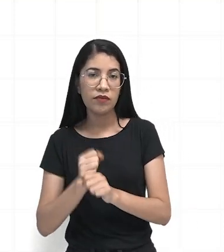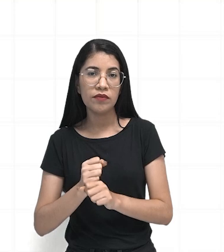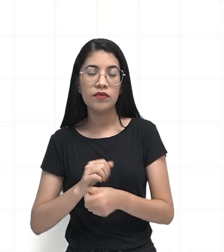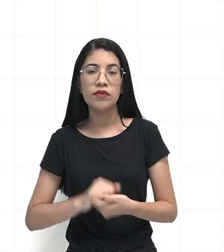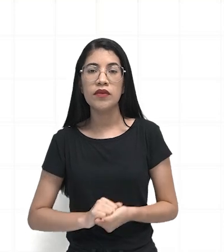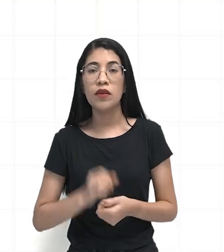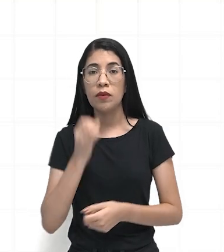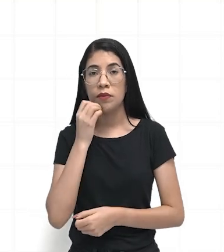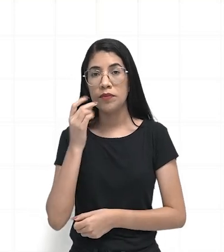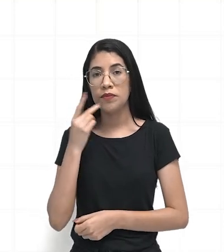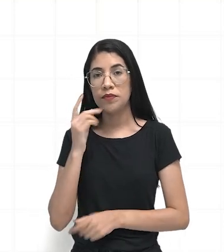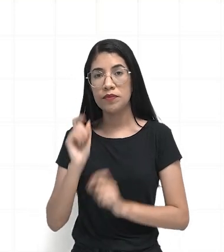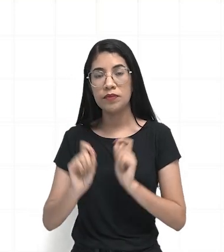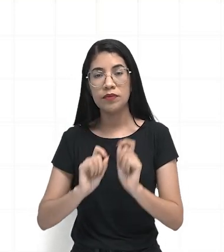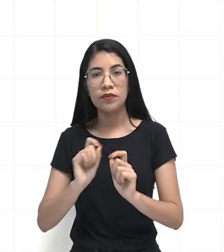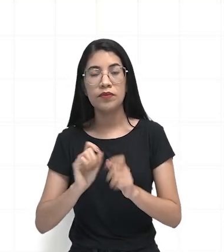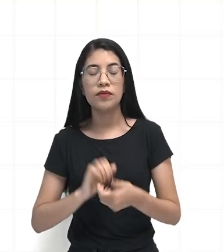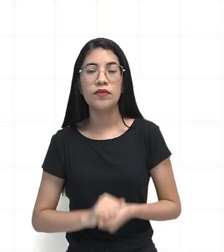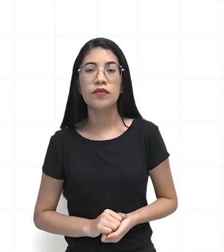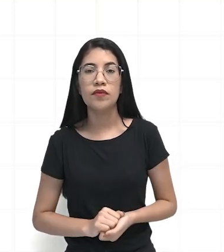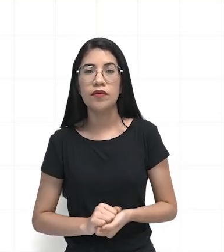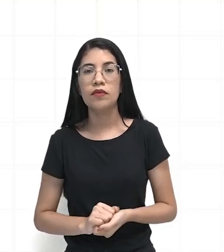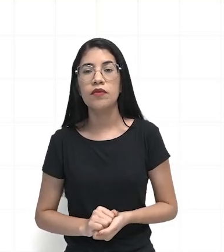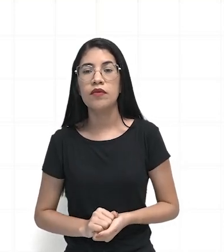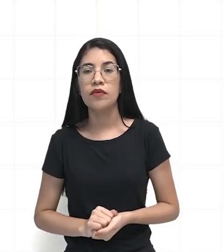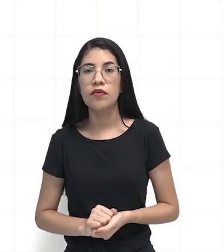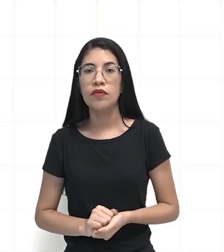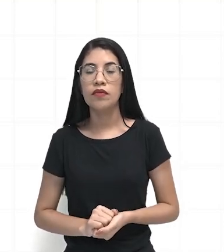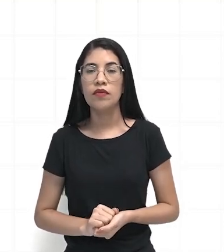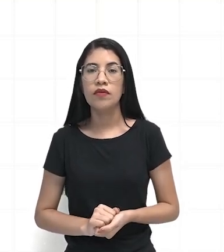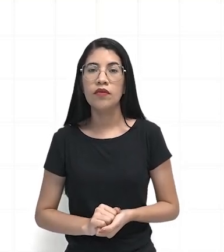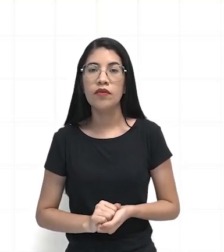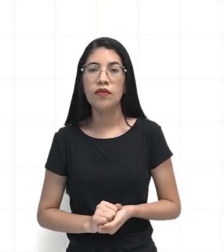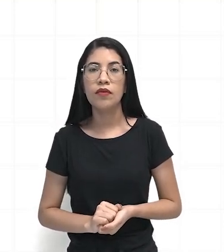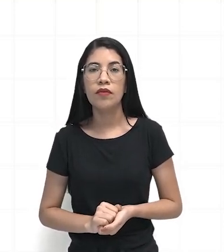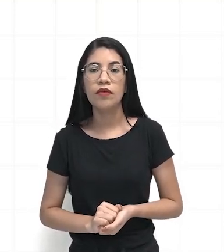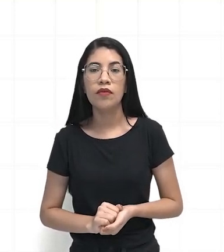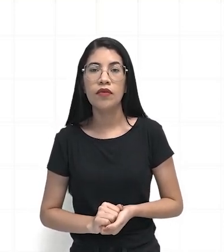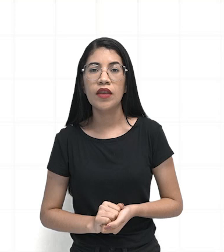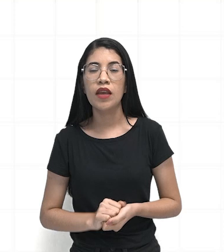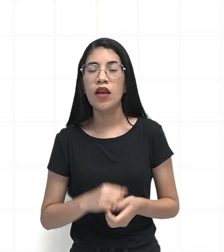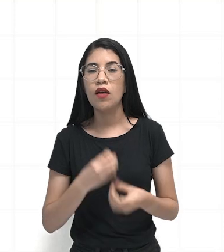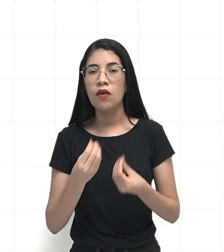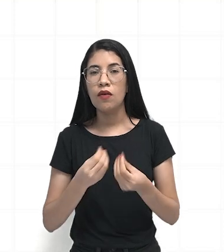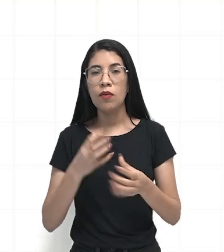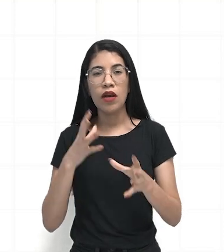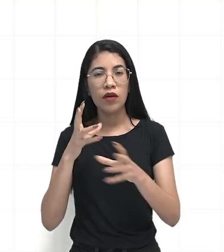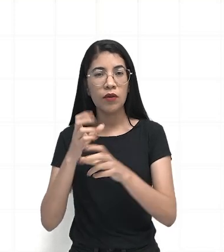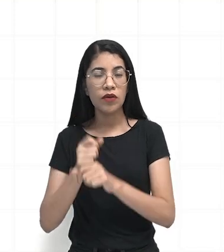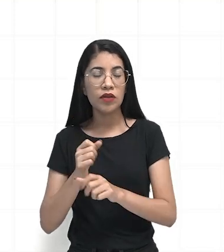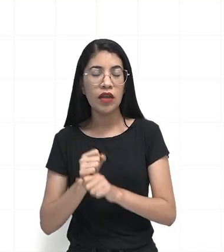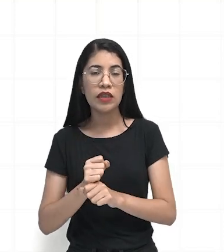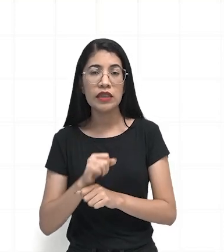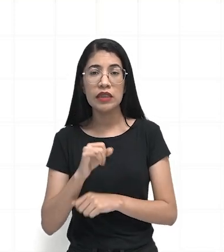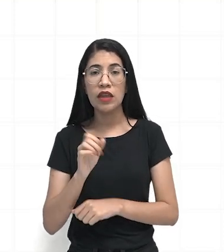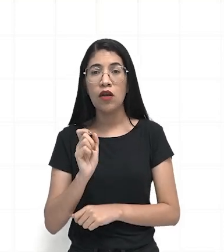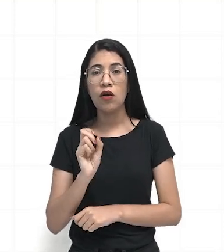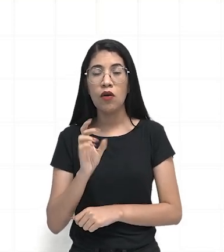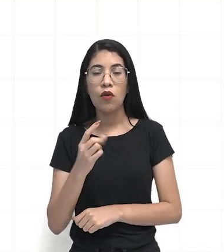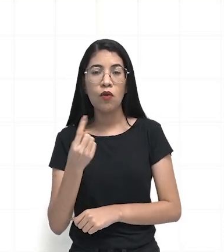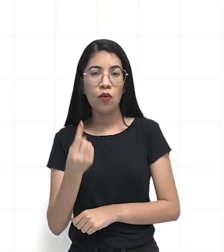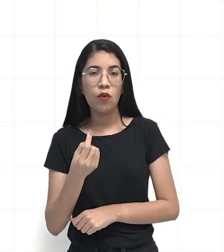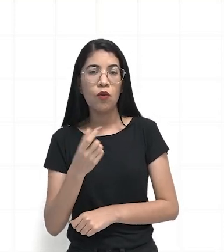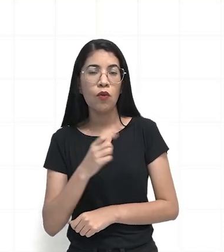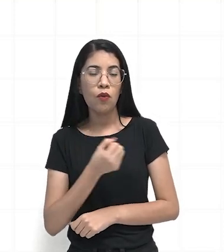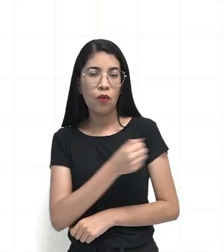que a probabilidade será casos favoráveis. Ser sorteado quantos alunos? Só tem um aluno que ocupa